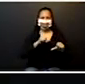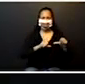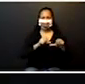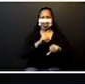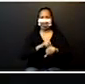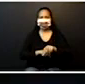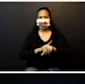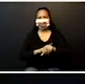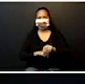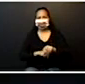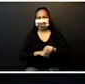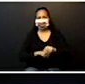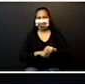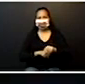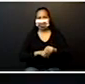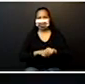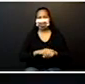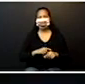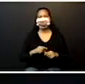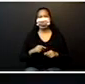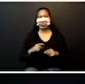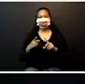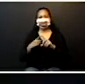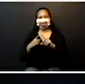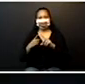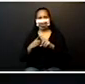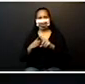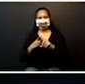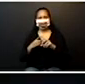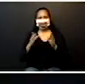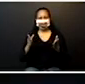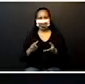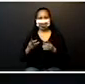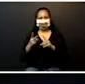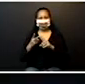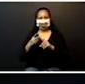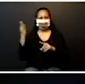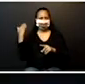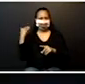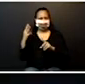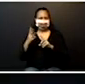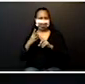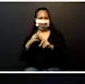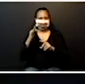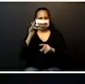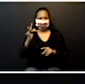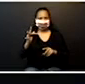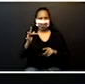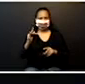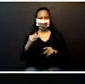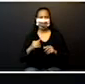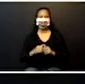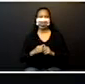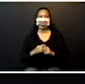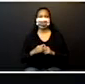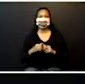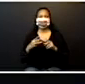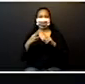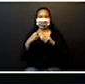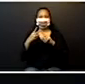certo? Observem bem o exercício, que ele tem 3 versões,